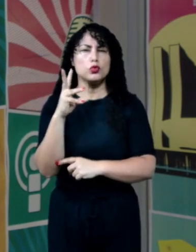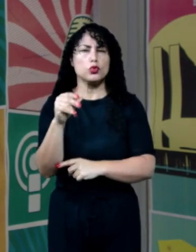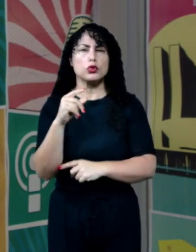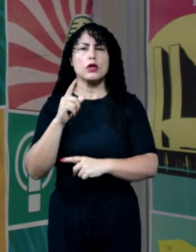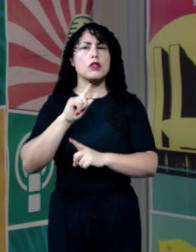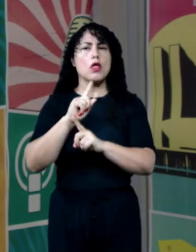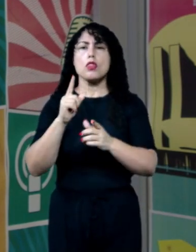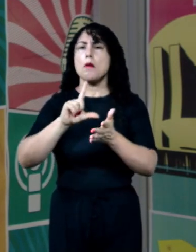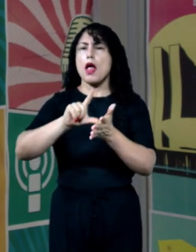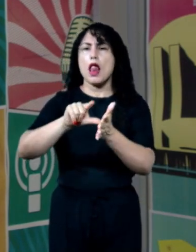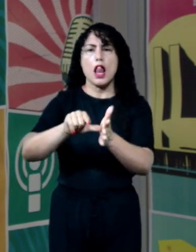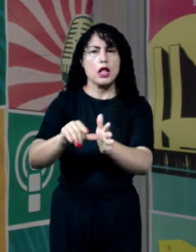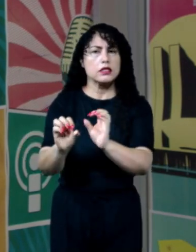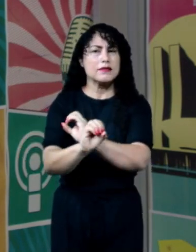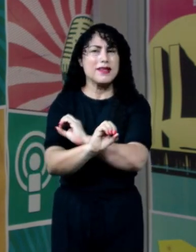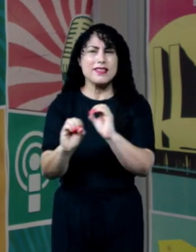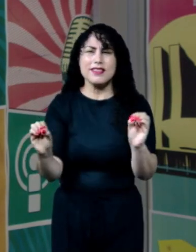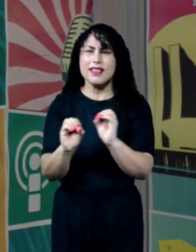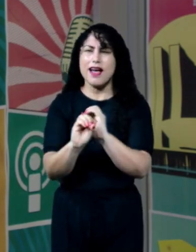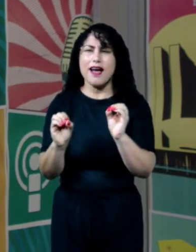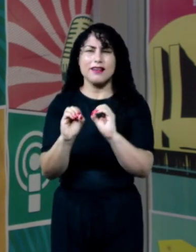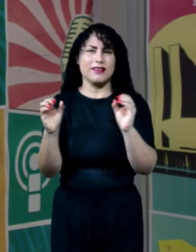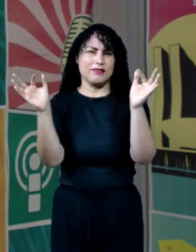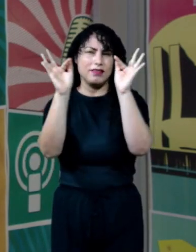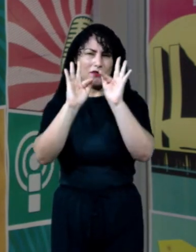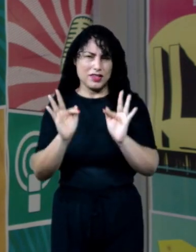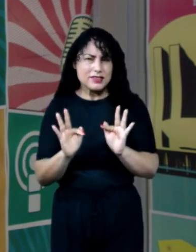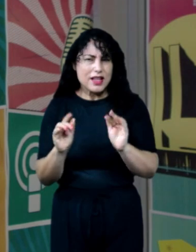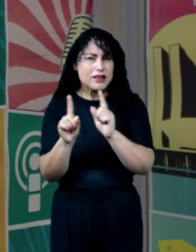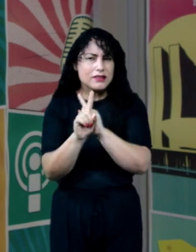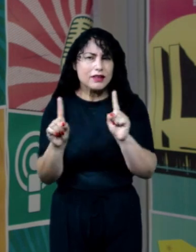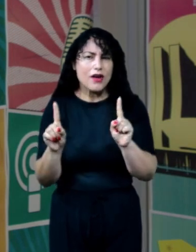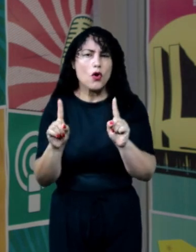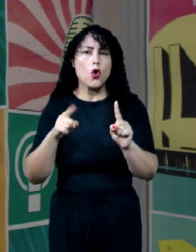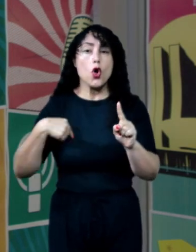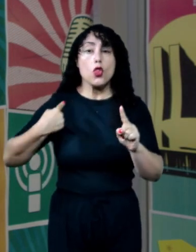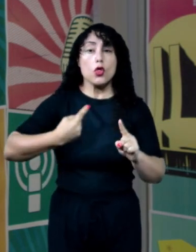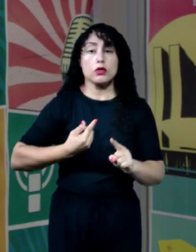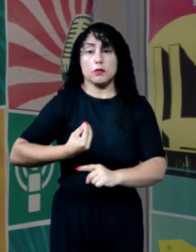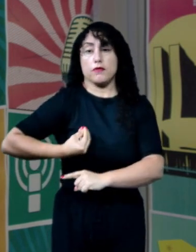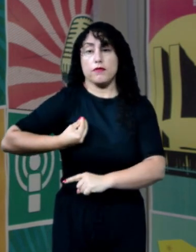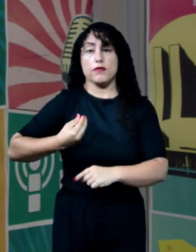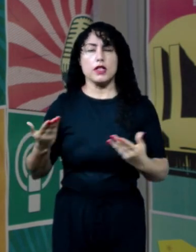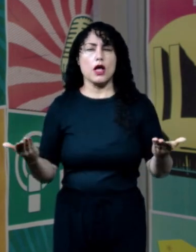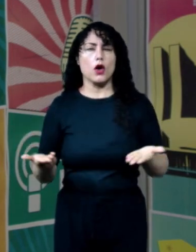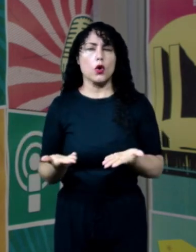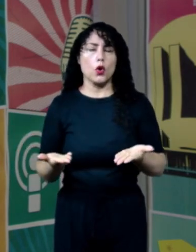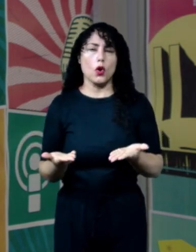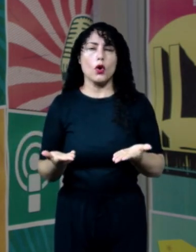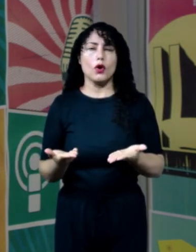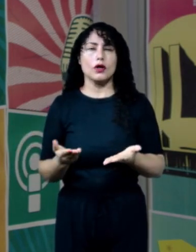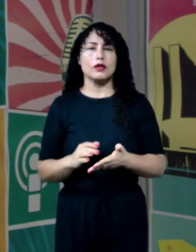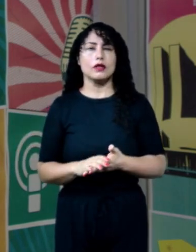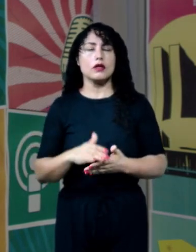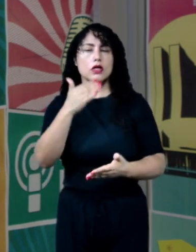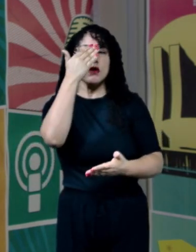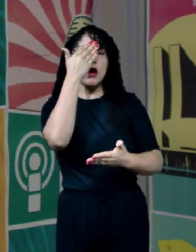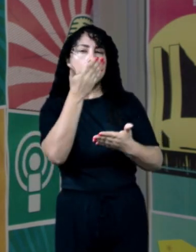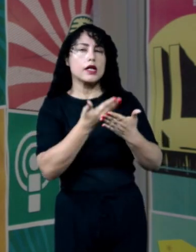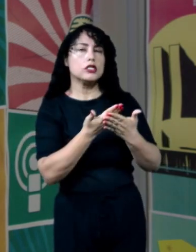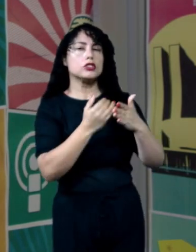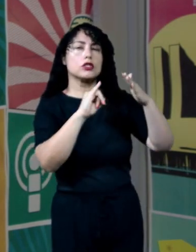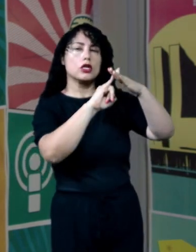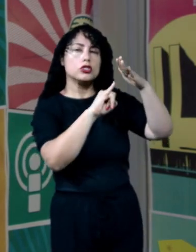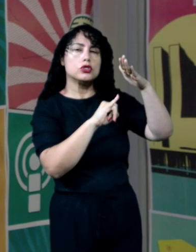adiando, postergando a felicidade. Nós queremos vivê-la agora. E é nisso aí que eu acredito que as instituições de